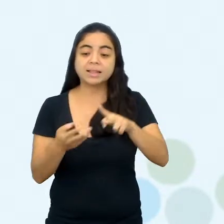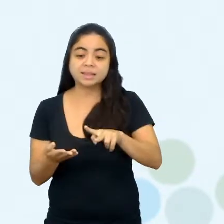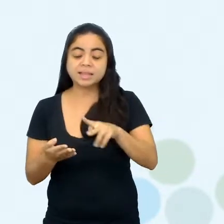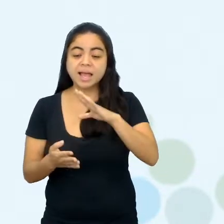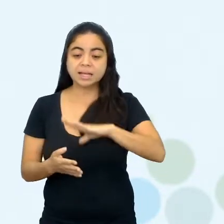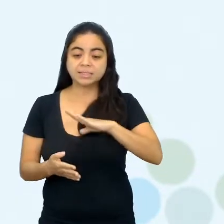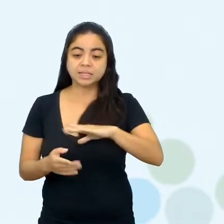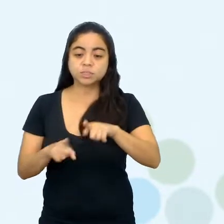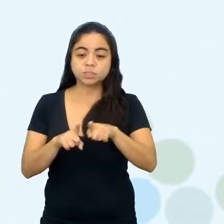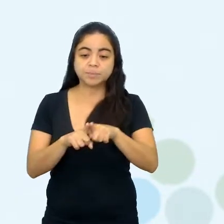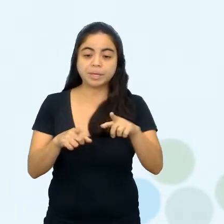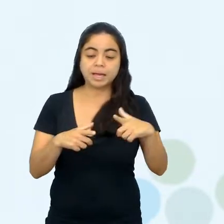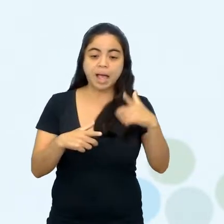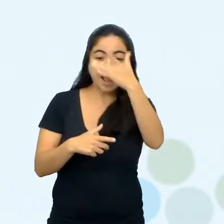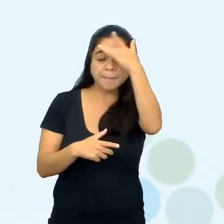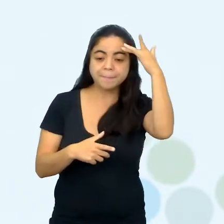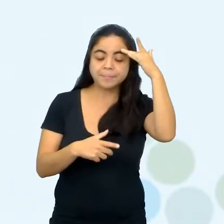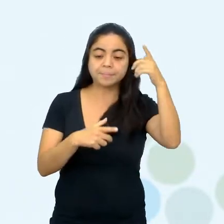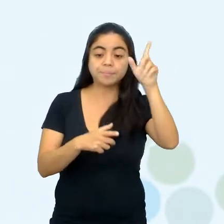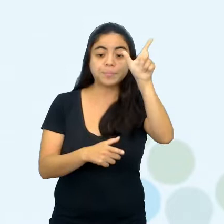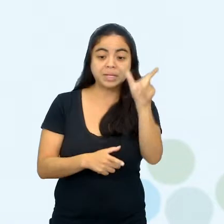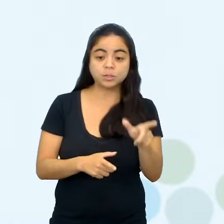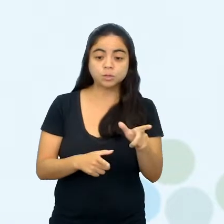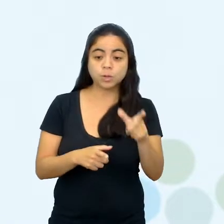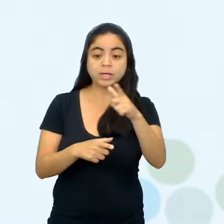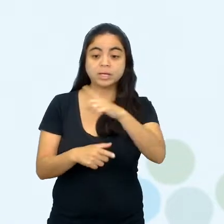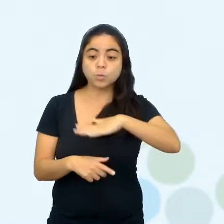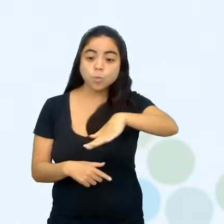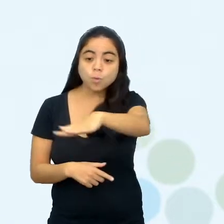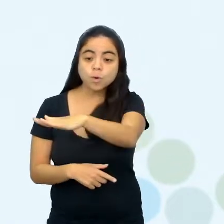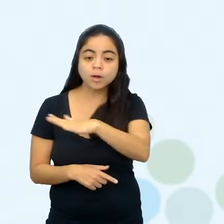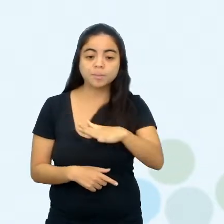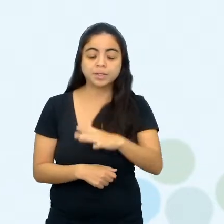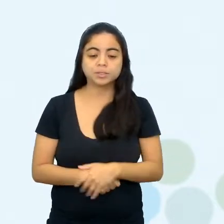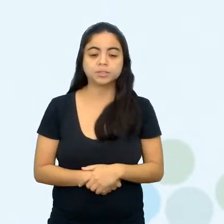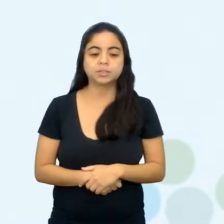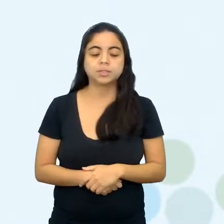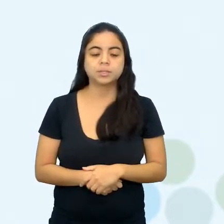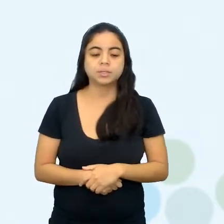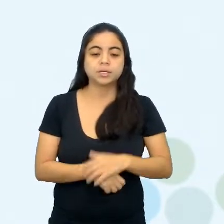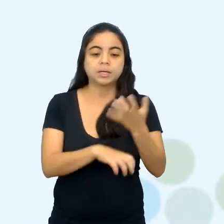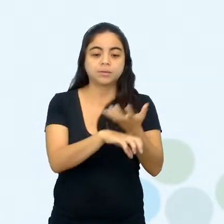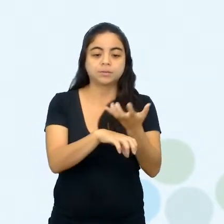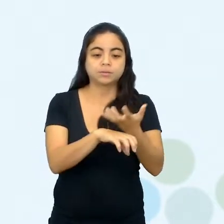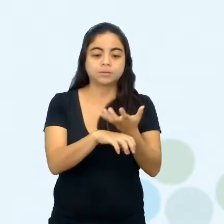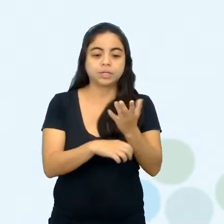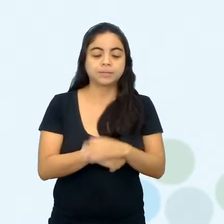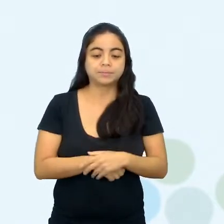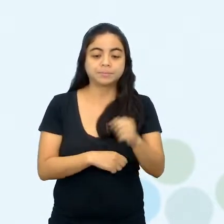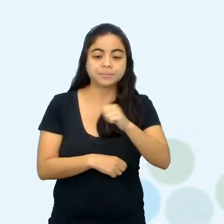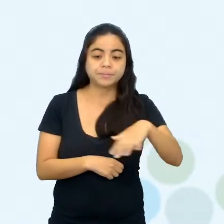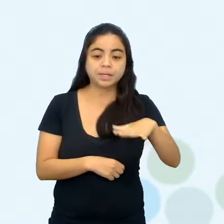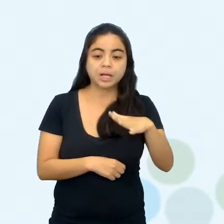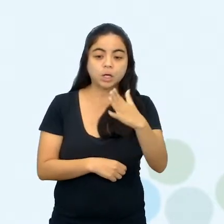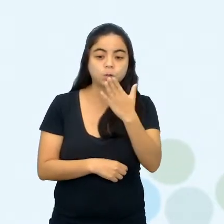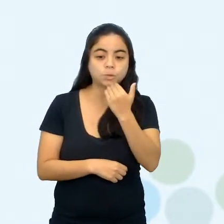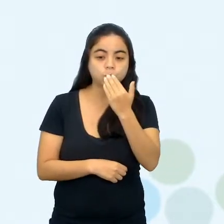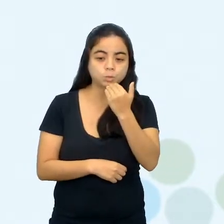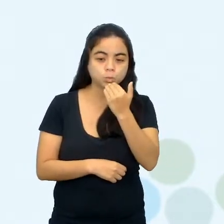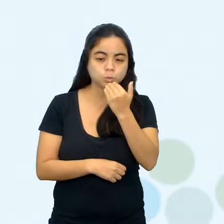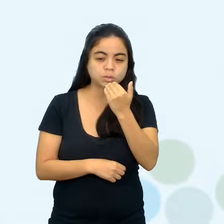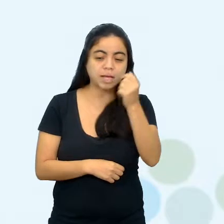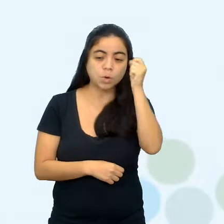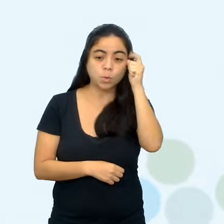o indivíduo e o ambiente. E o componente curricular, os aspectos socioculturais da alimentação. Antes de eu mostrar